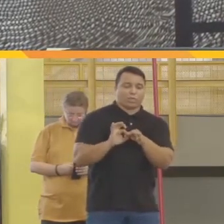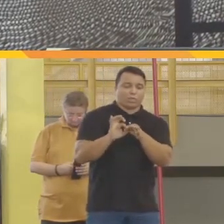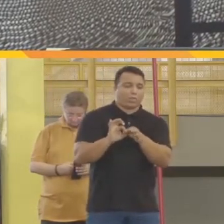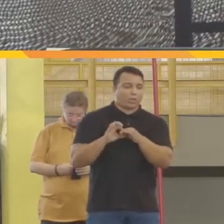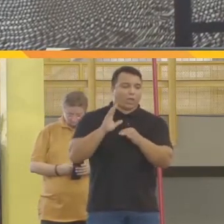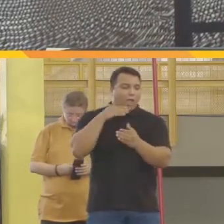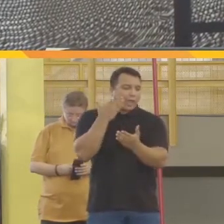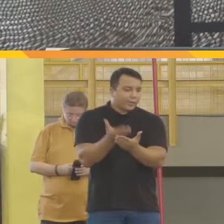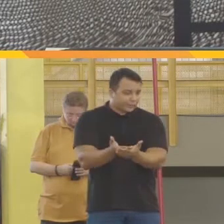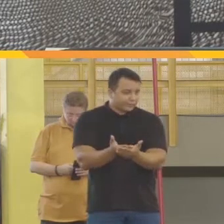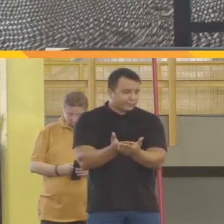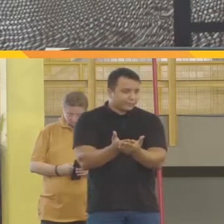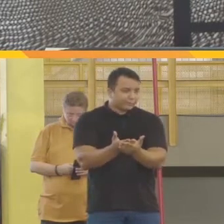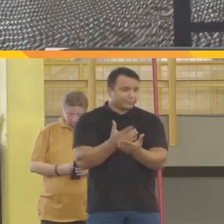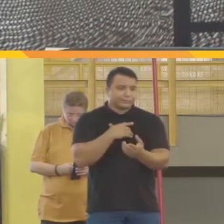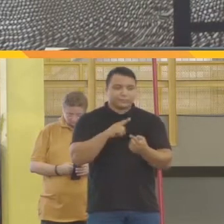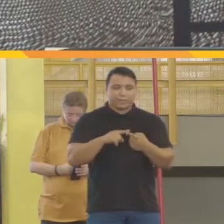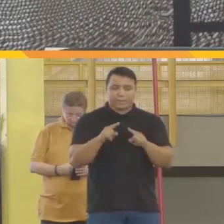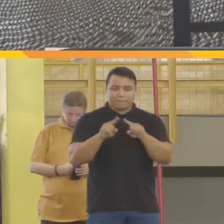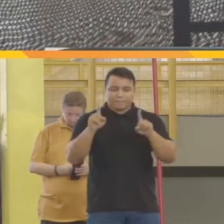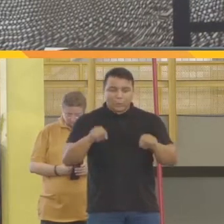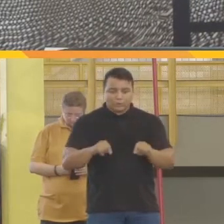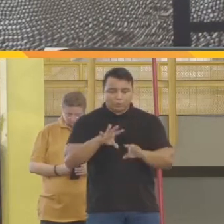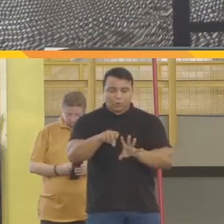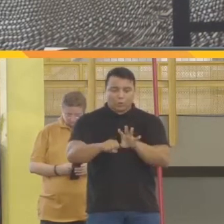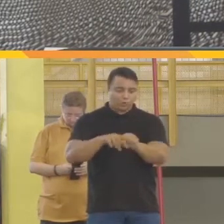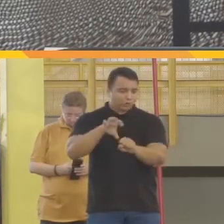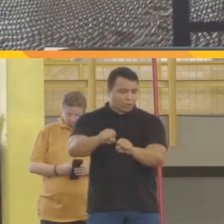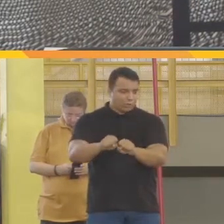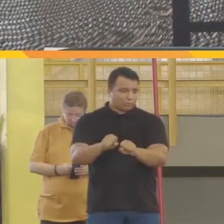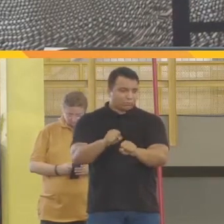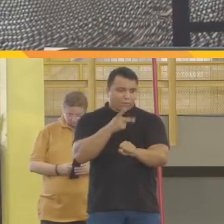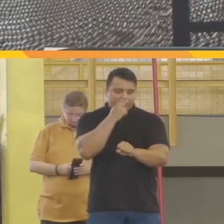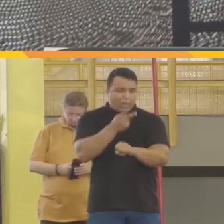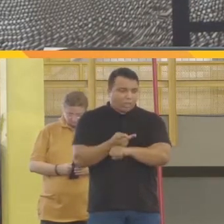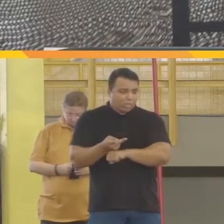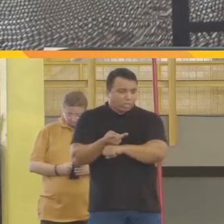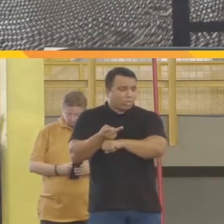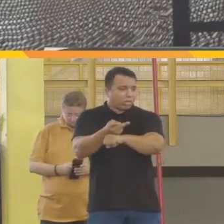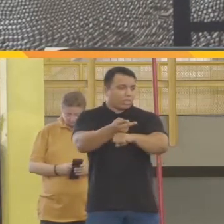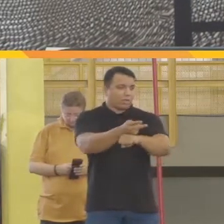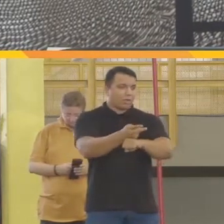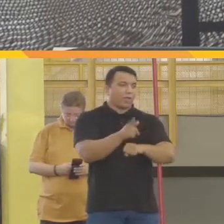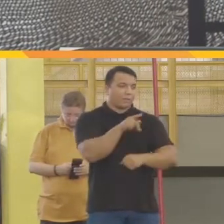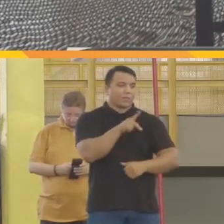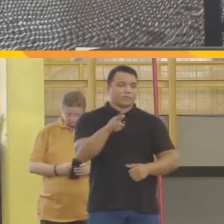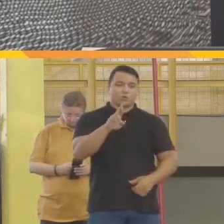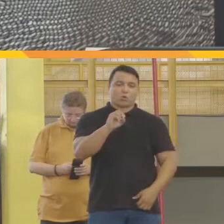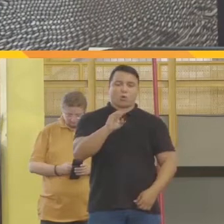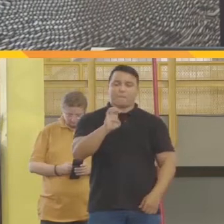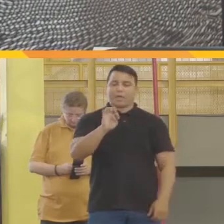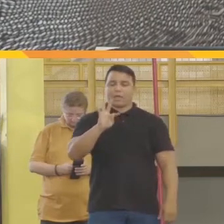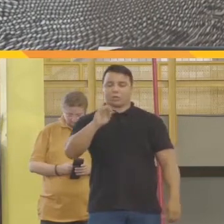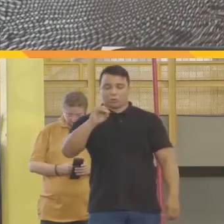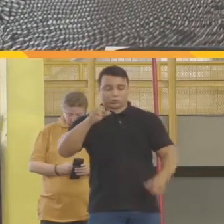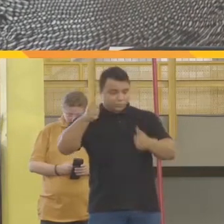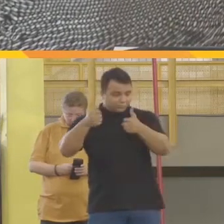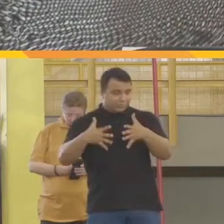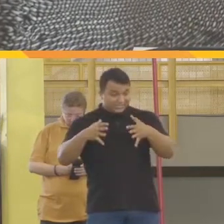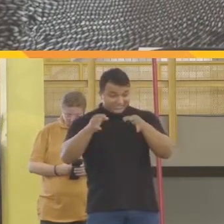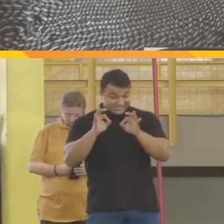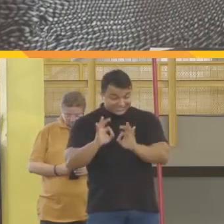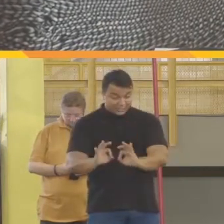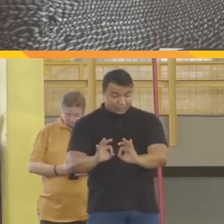nós não abandonamos o projeto colonial. E o professor Roberto da Mata, ele vai destacar isso. Ele